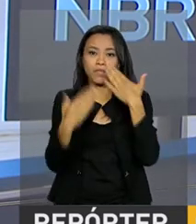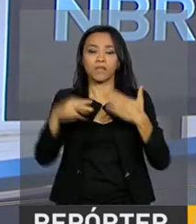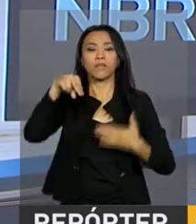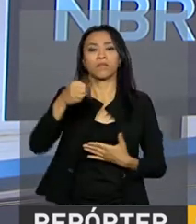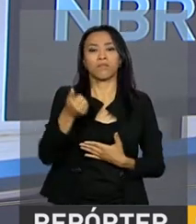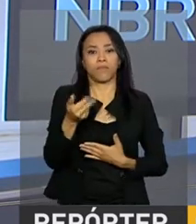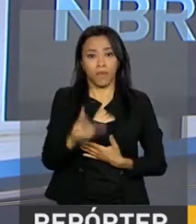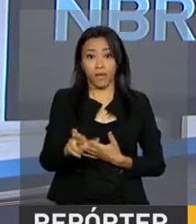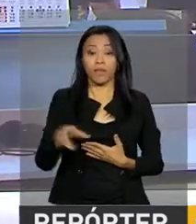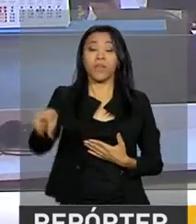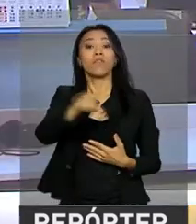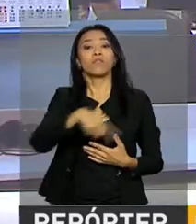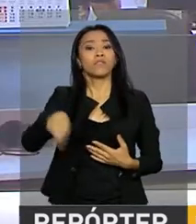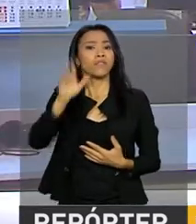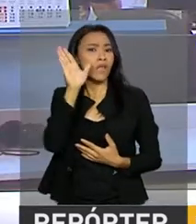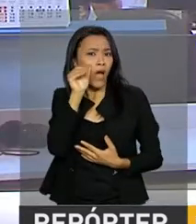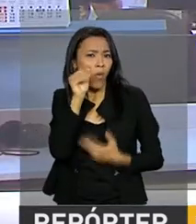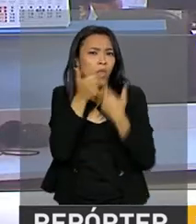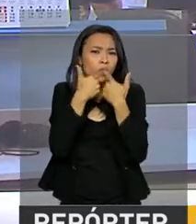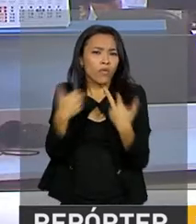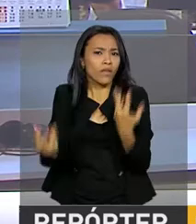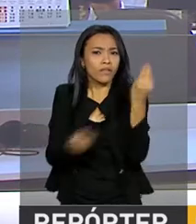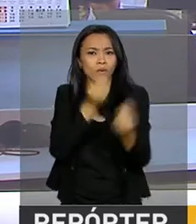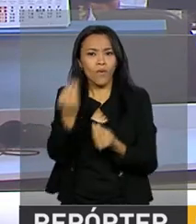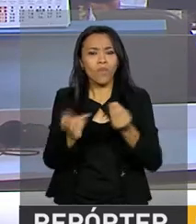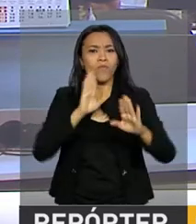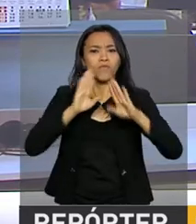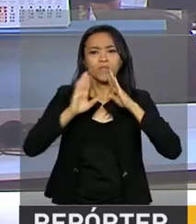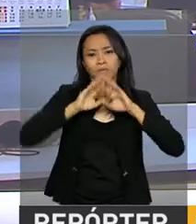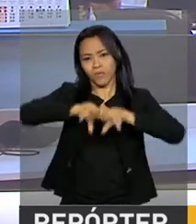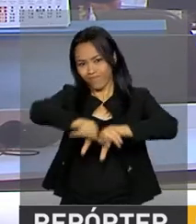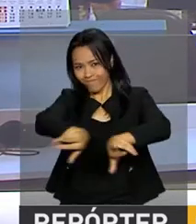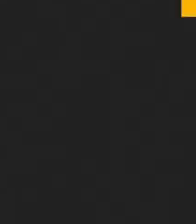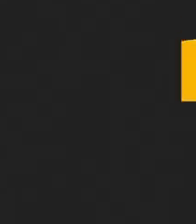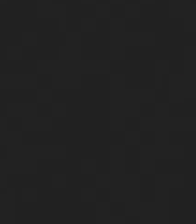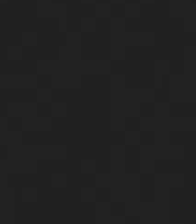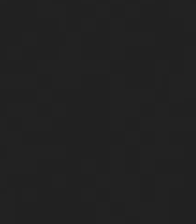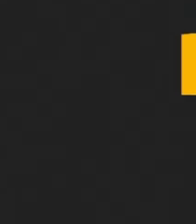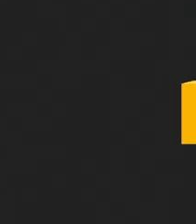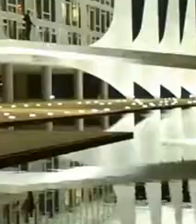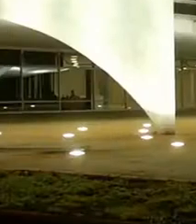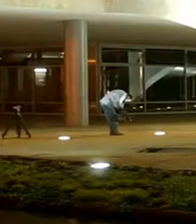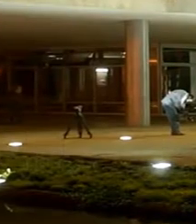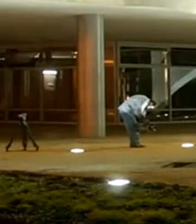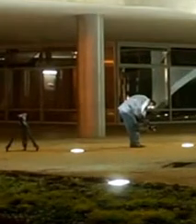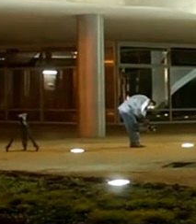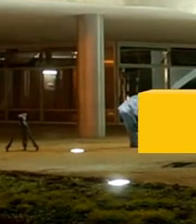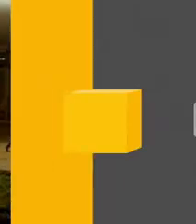Repórter NBR. Acompanhe as novidades também em nossas redes sociais.